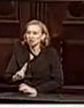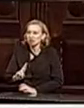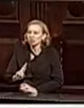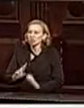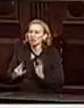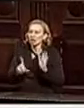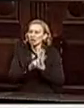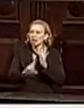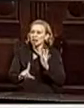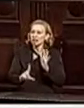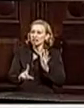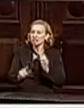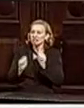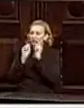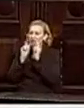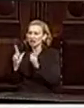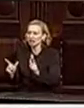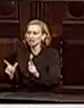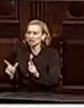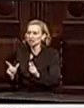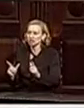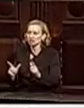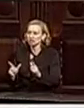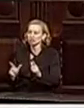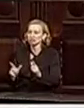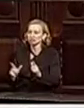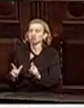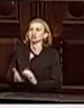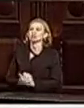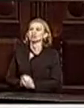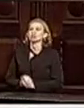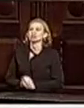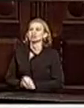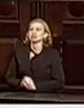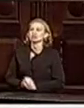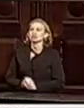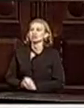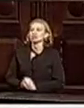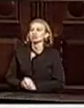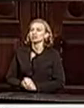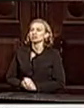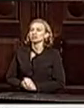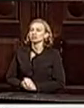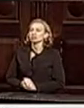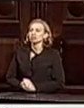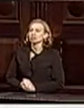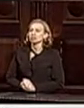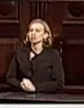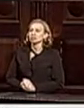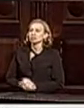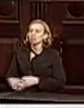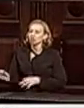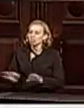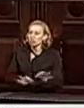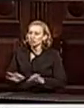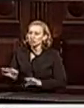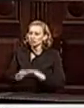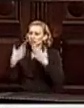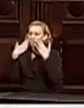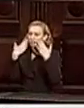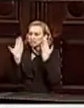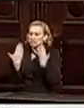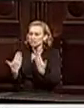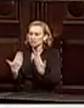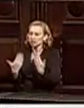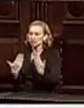casa na condução do processo legislativo. E isto daí significa o quê? Que o projeto, quando é apresentado,